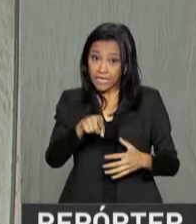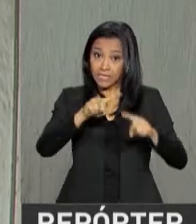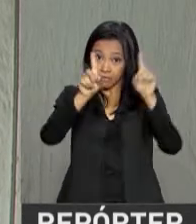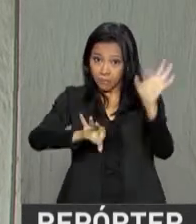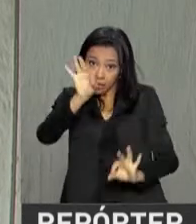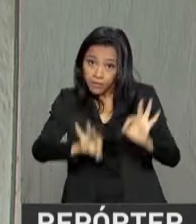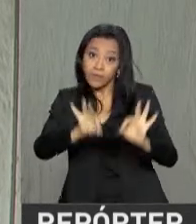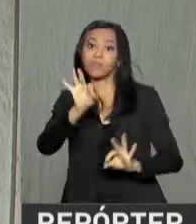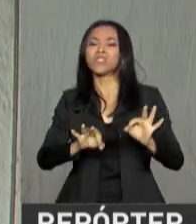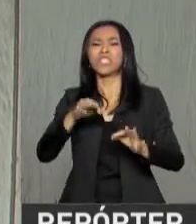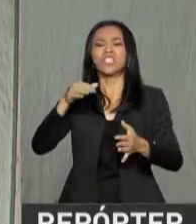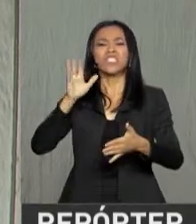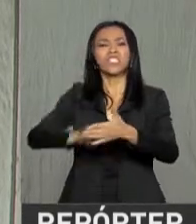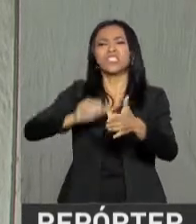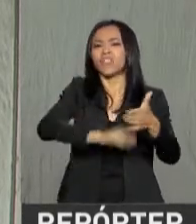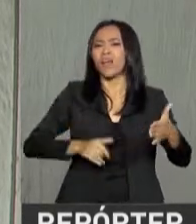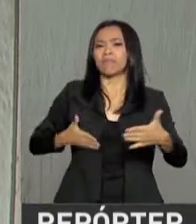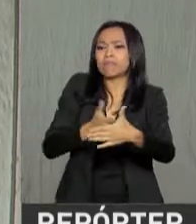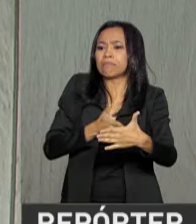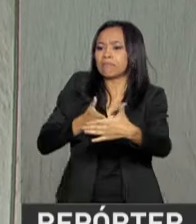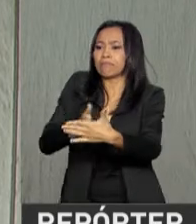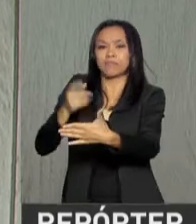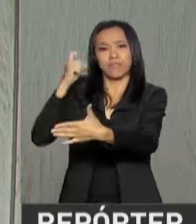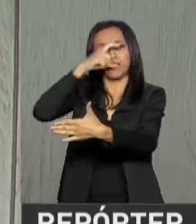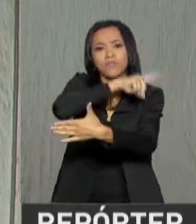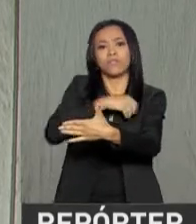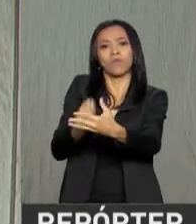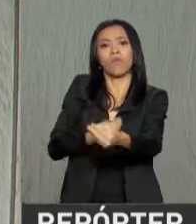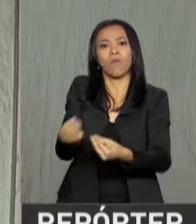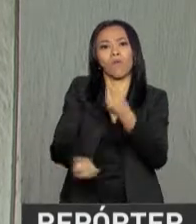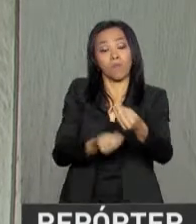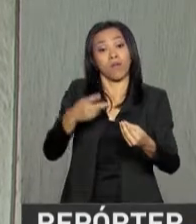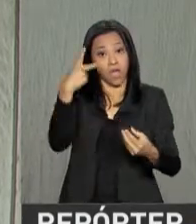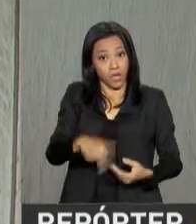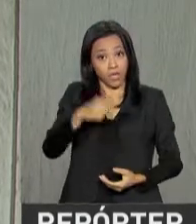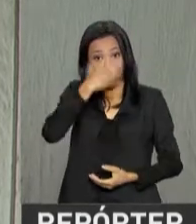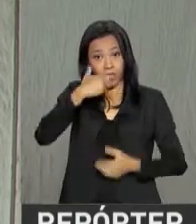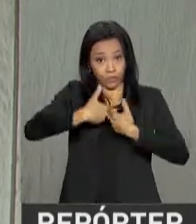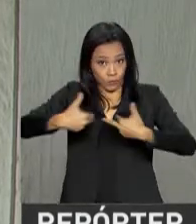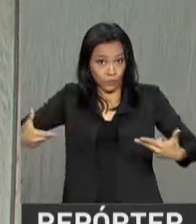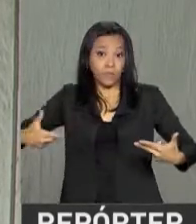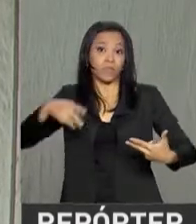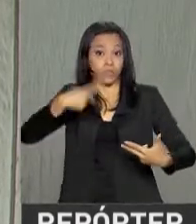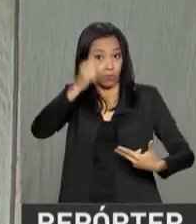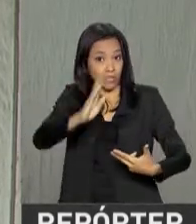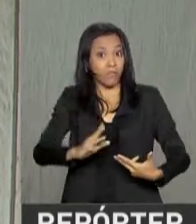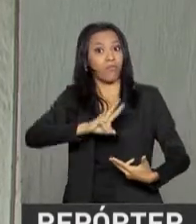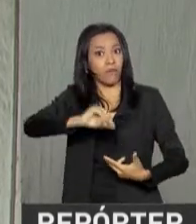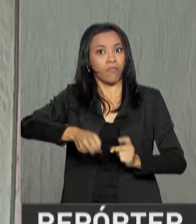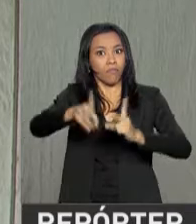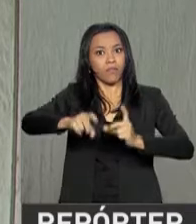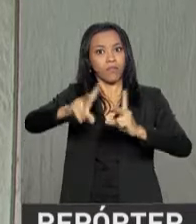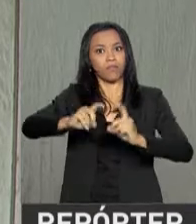remover as barreiras que os produtores têm no seu dia-a-dia a fruticultura brasileira tende a crescer muito e tende a se destacar